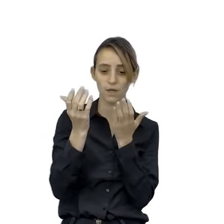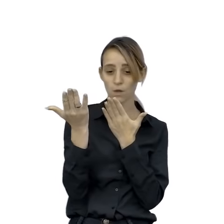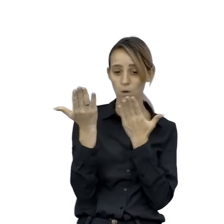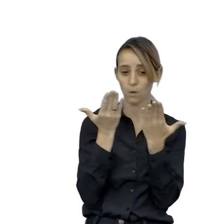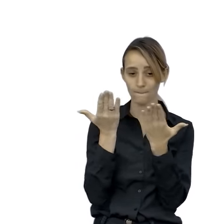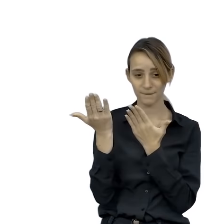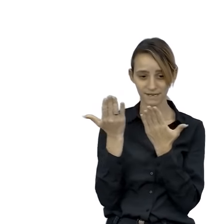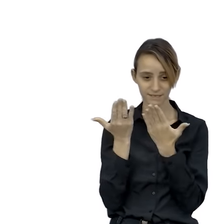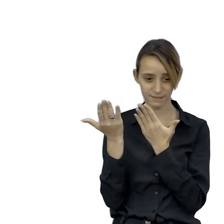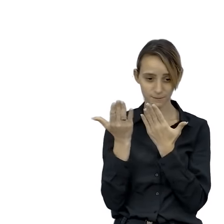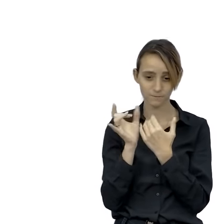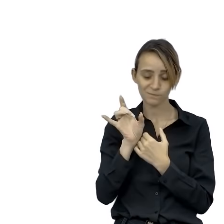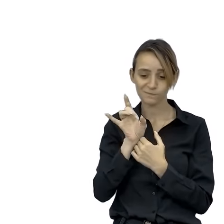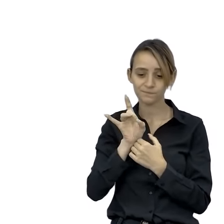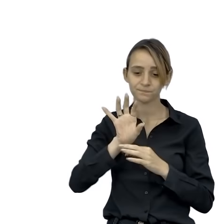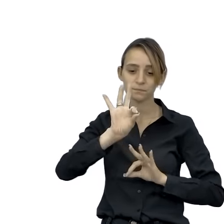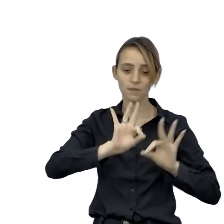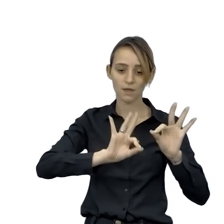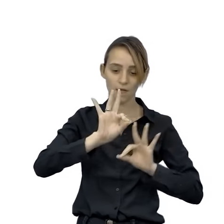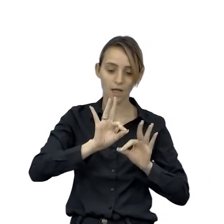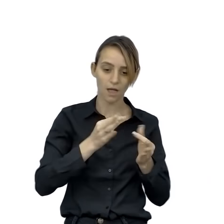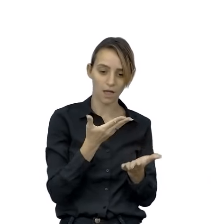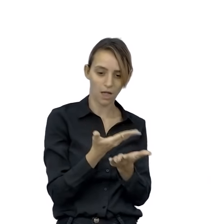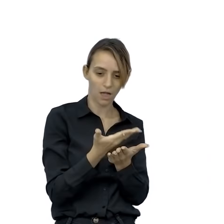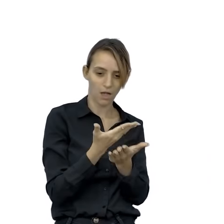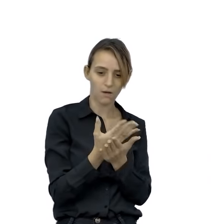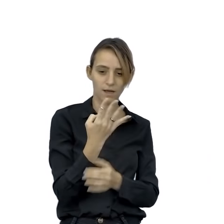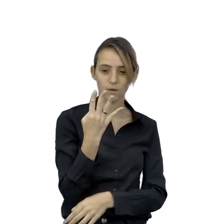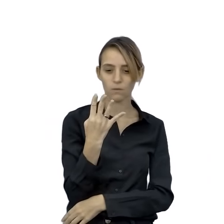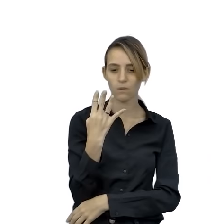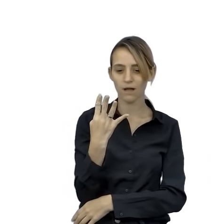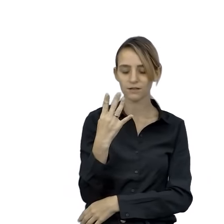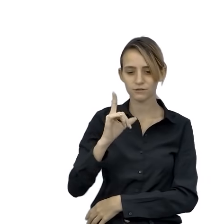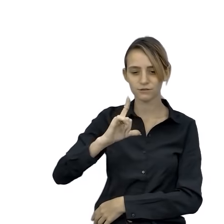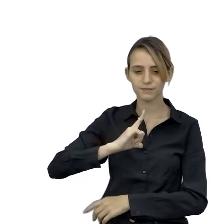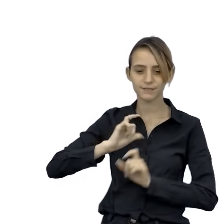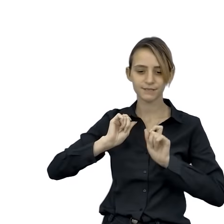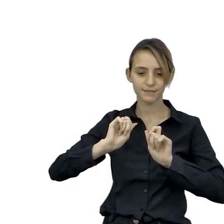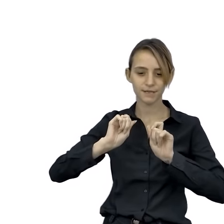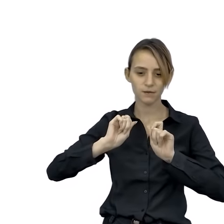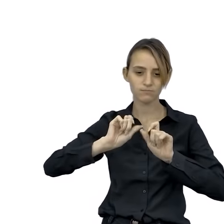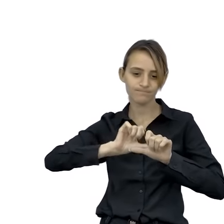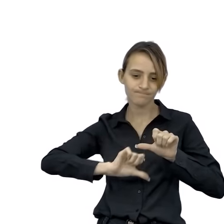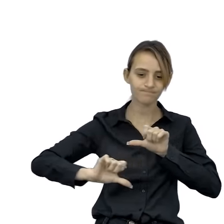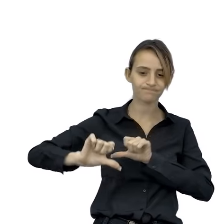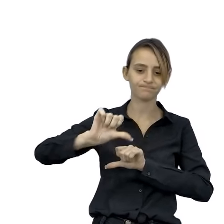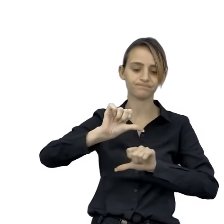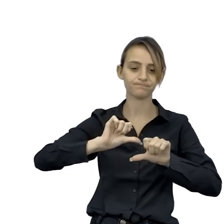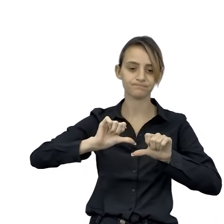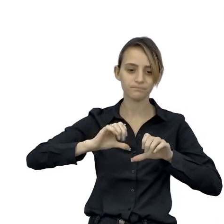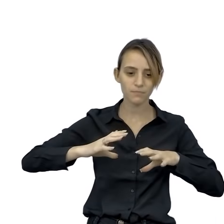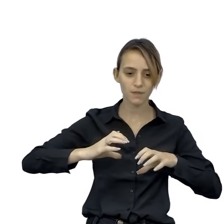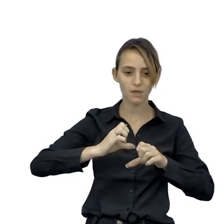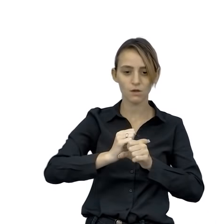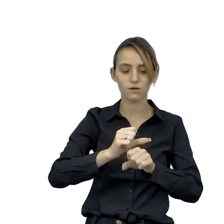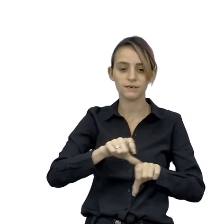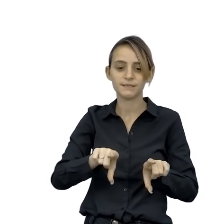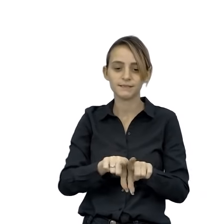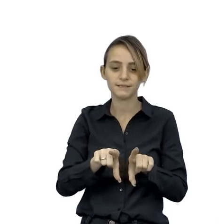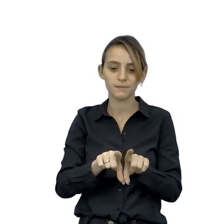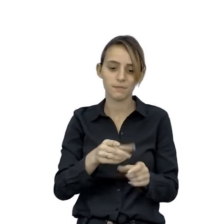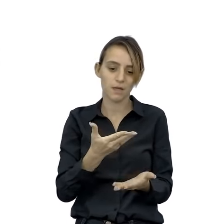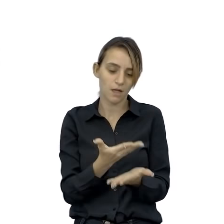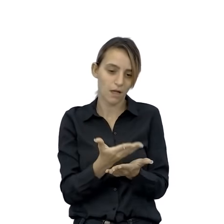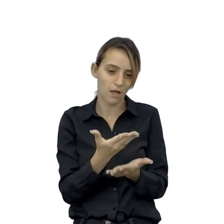só corrigindo, né? Na aula 4, gente, que é a ideia de composição e transformação, e na aula